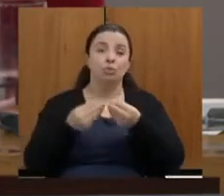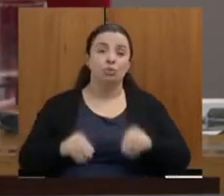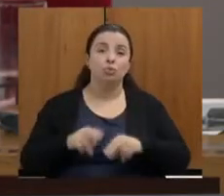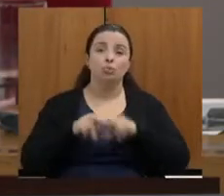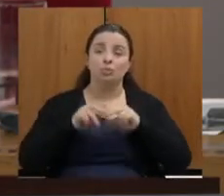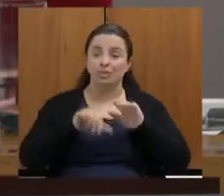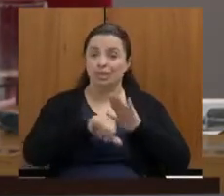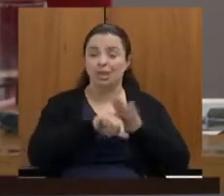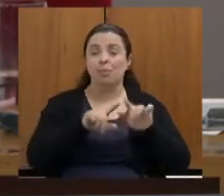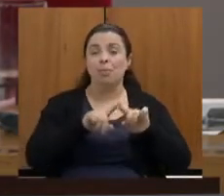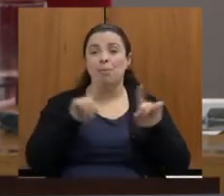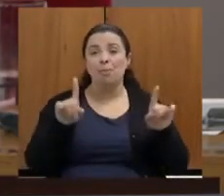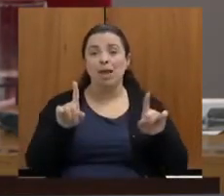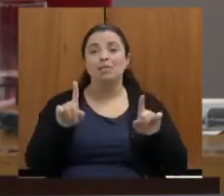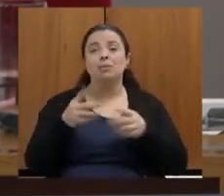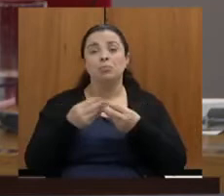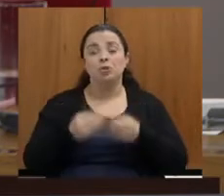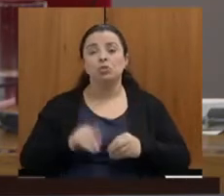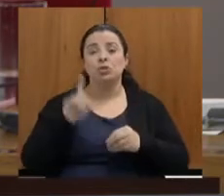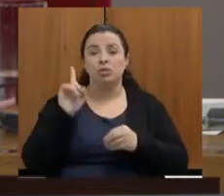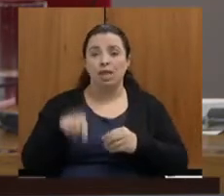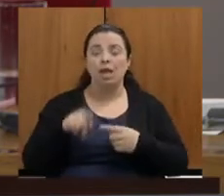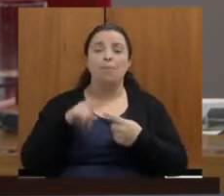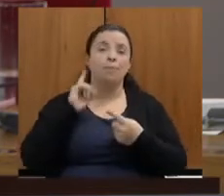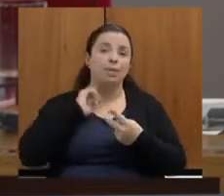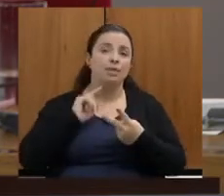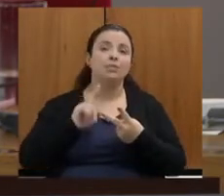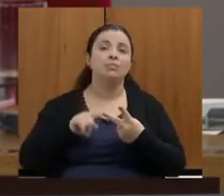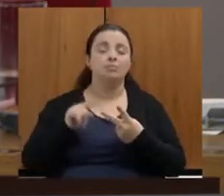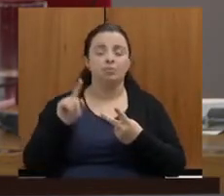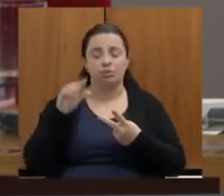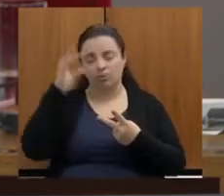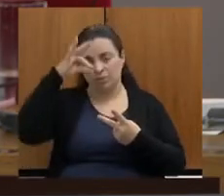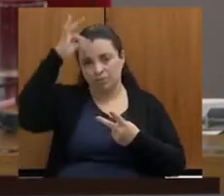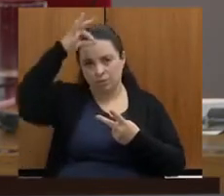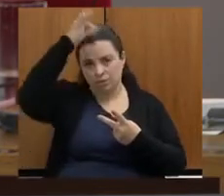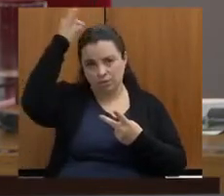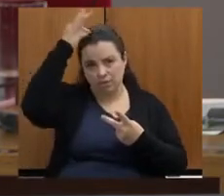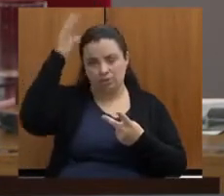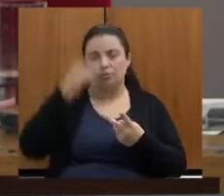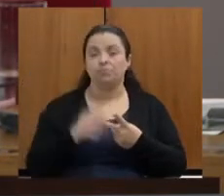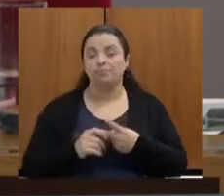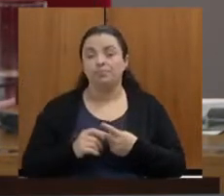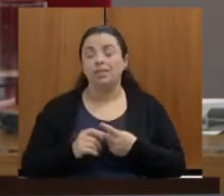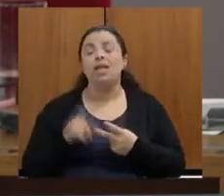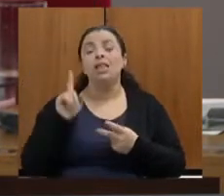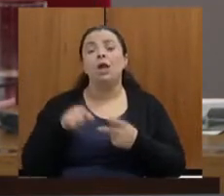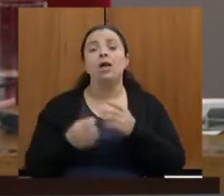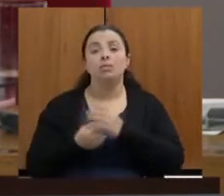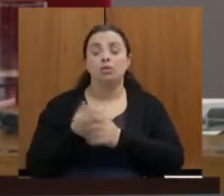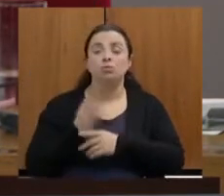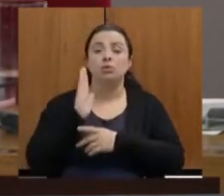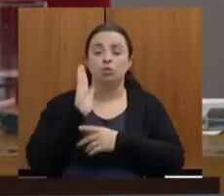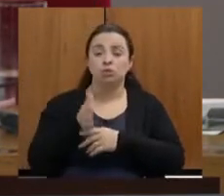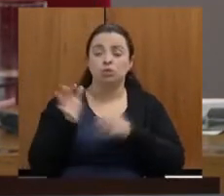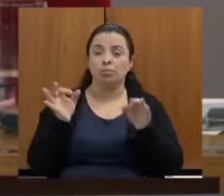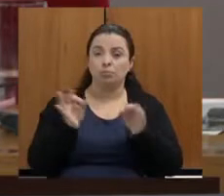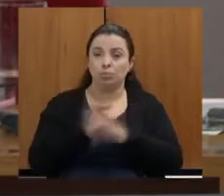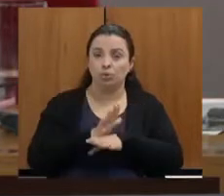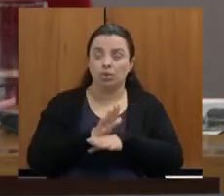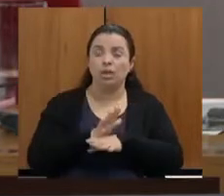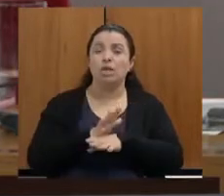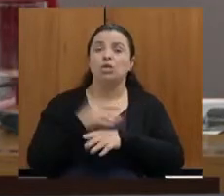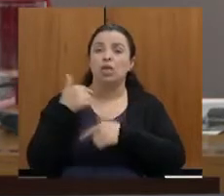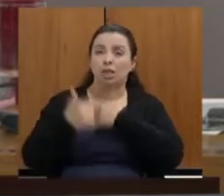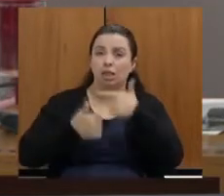diretamente os estados de Minas Gerais e do Espírito Santo Então essa comissão foi formada vocês acompanharam os nossos